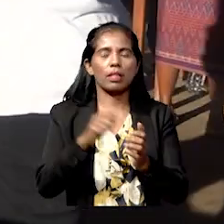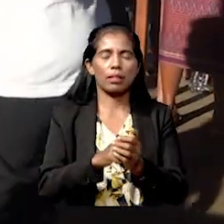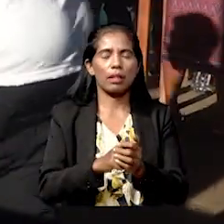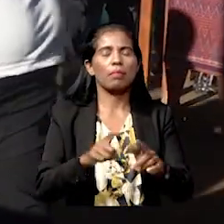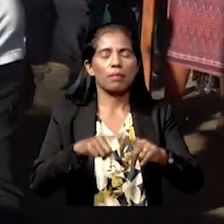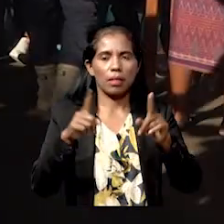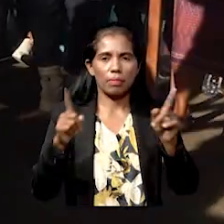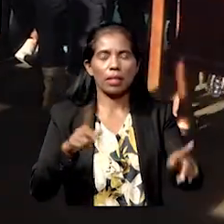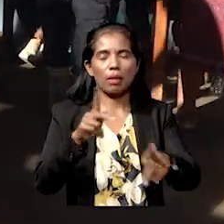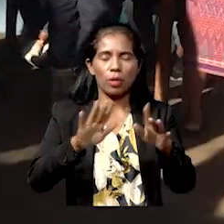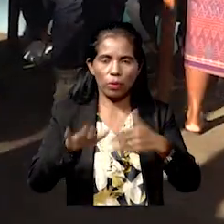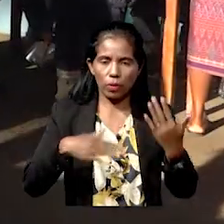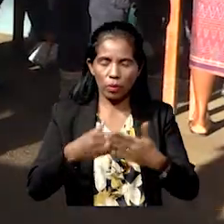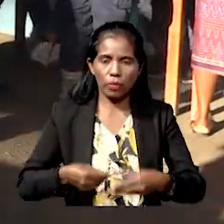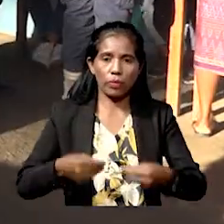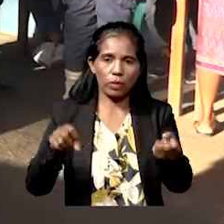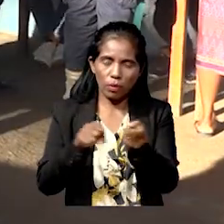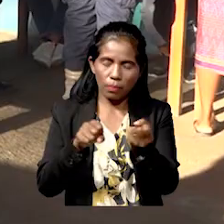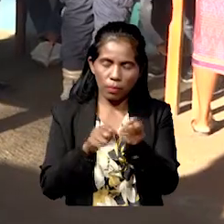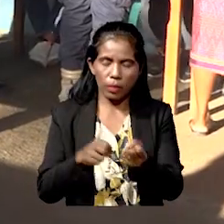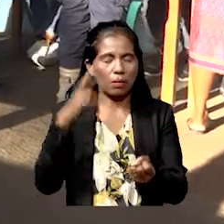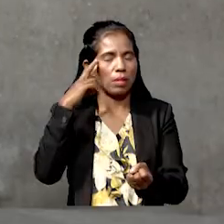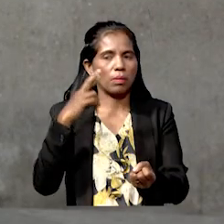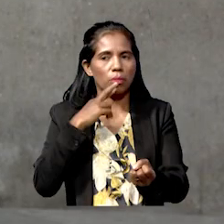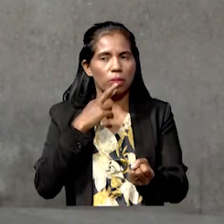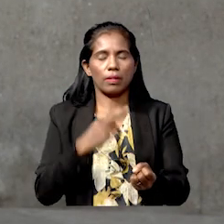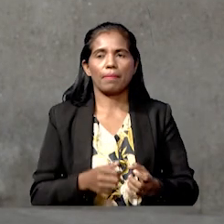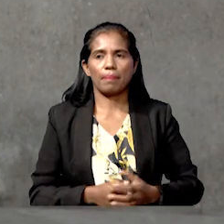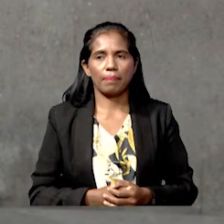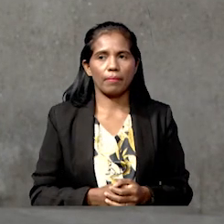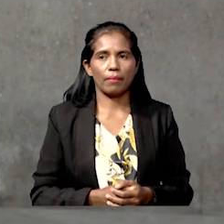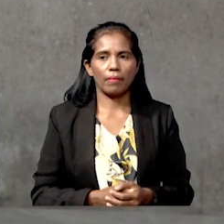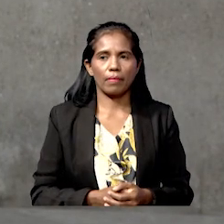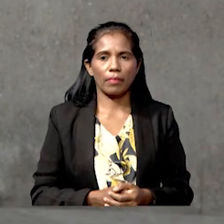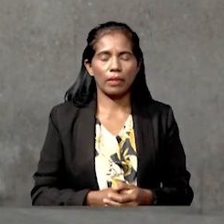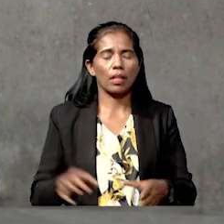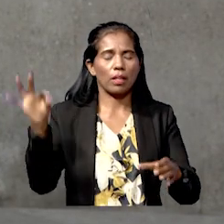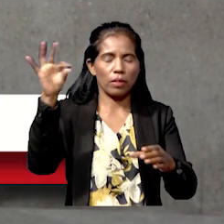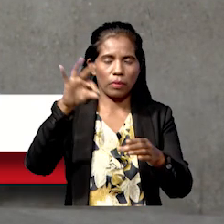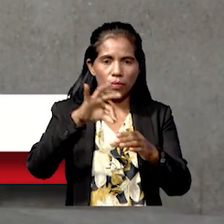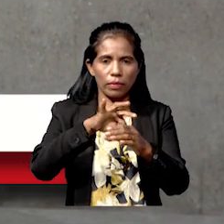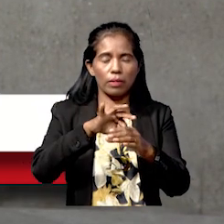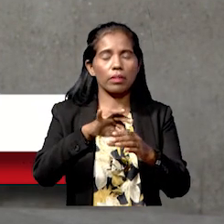militante no simpatizante Sira Nebe foi apoio da Nian, lá responde. Infelizmente, eles são idanei,